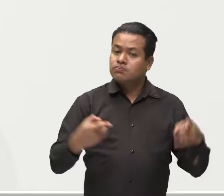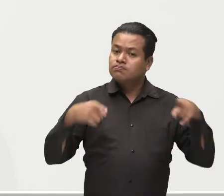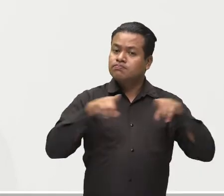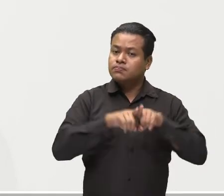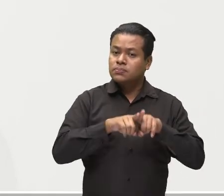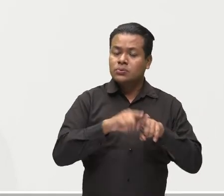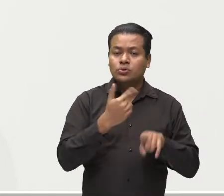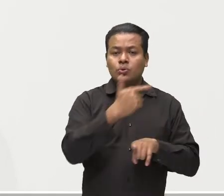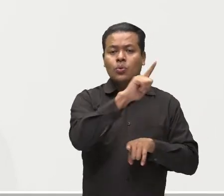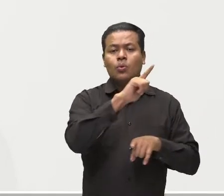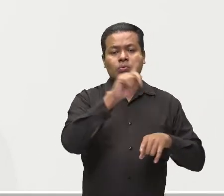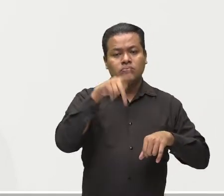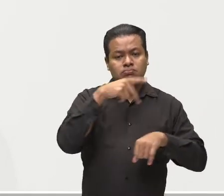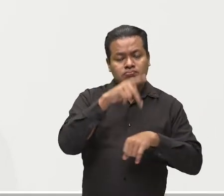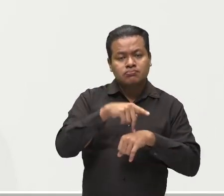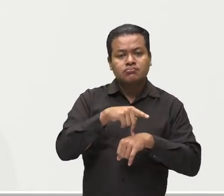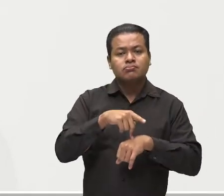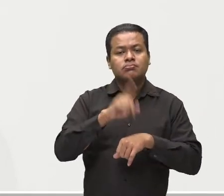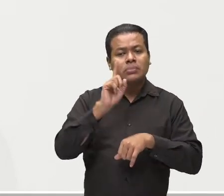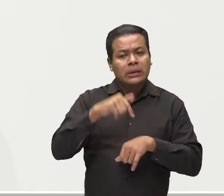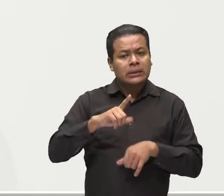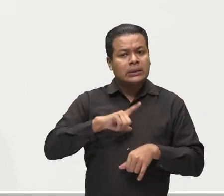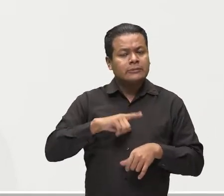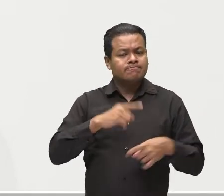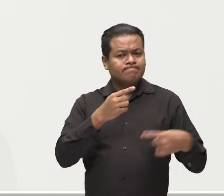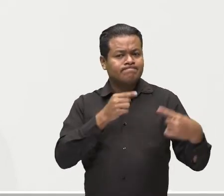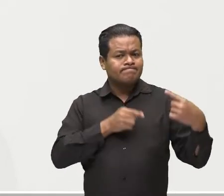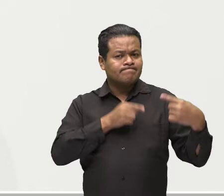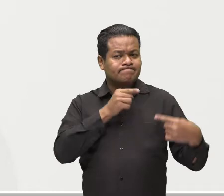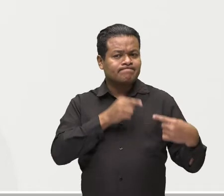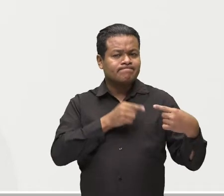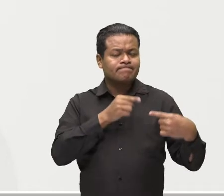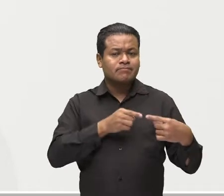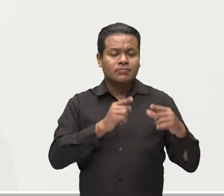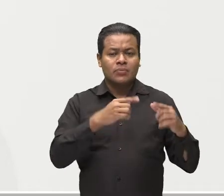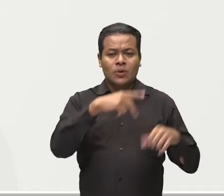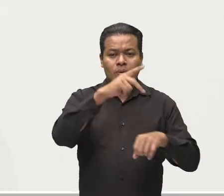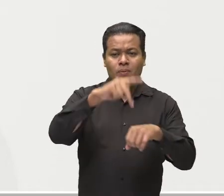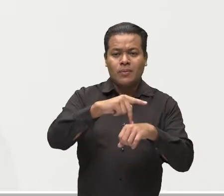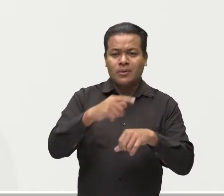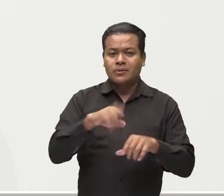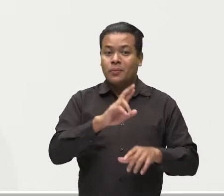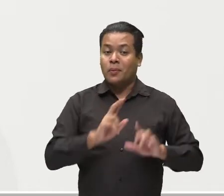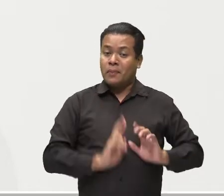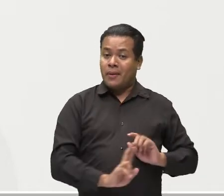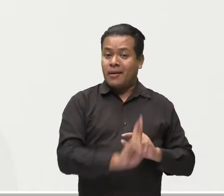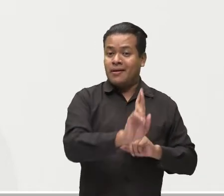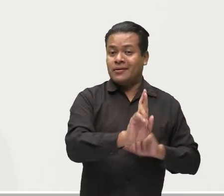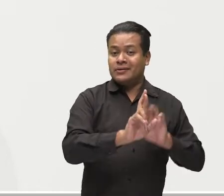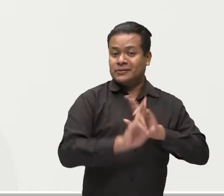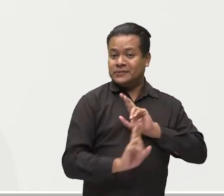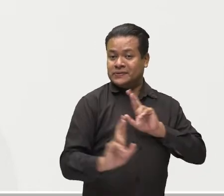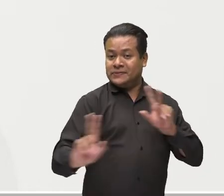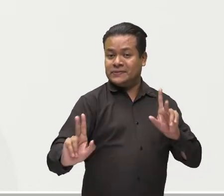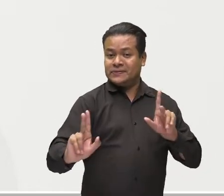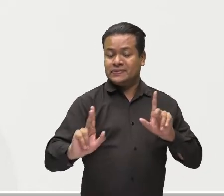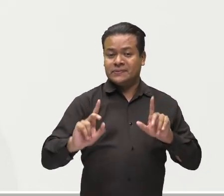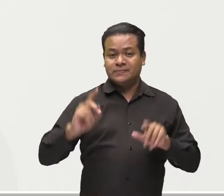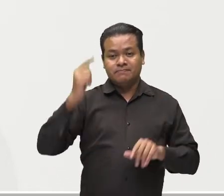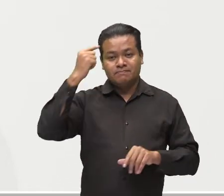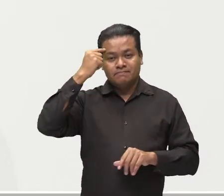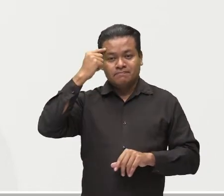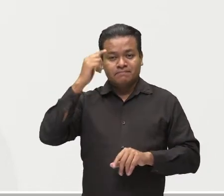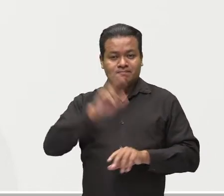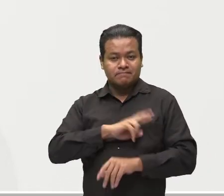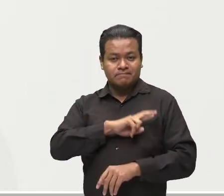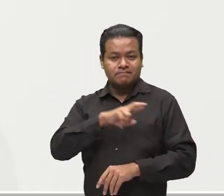países ocidentais, né? E isso também gera conflitos com os países vizinhos, né? Que tem uma referência diferente, né? Religião